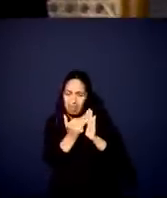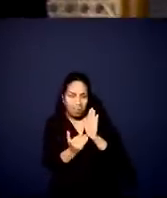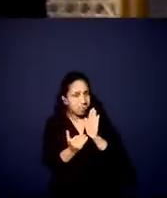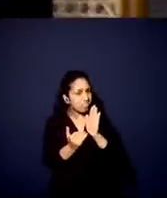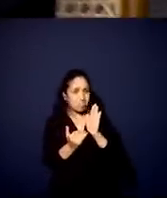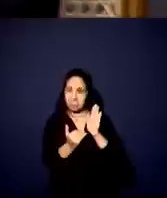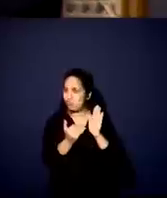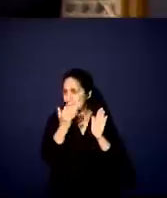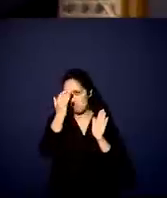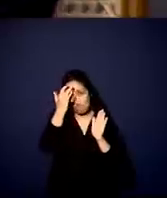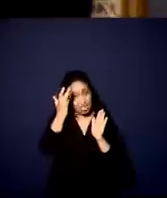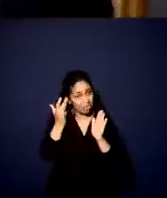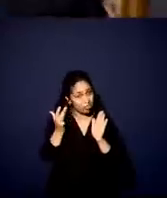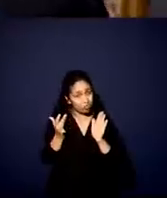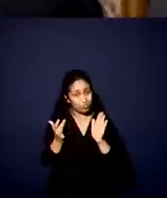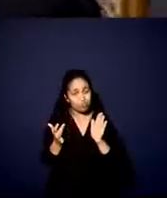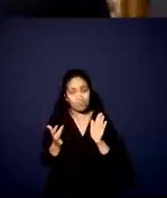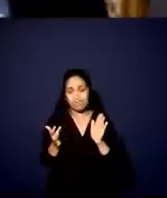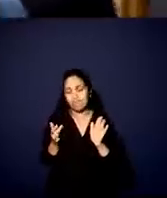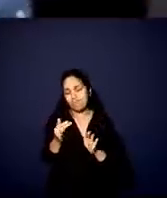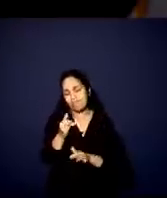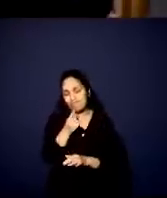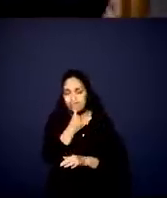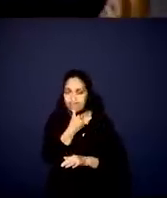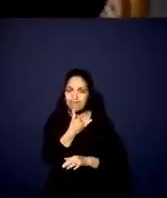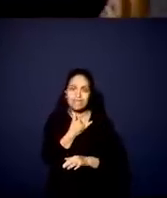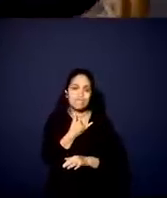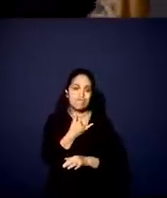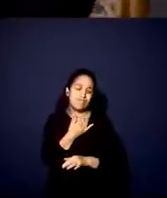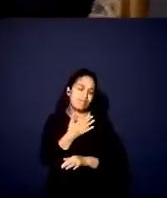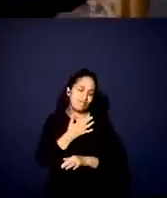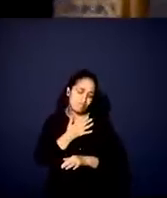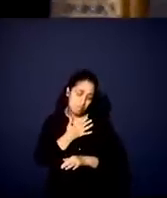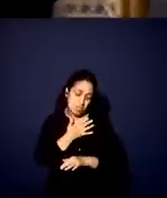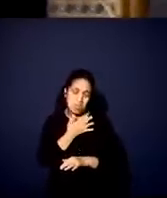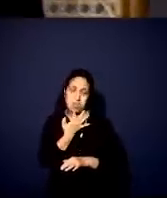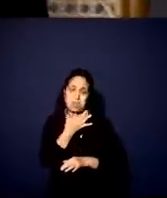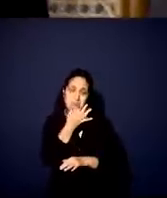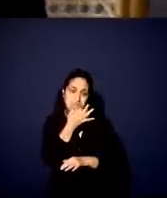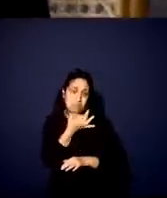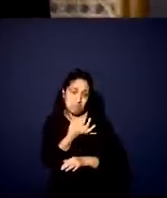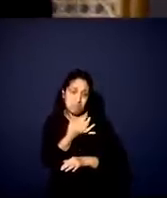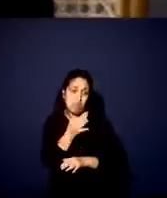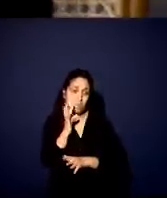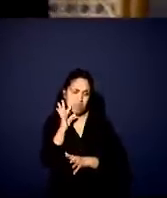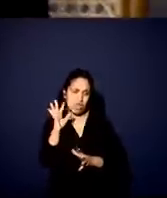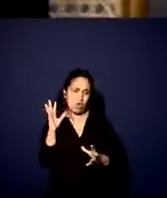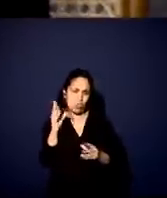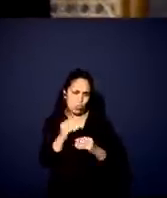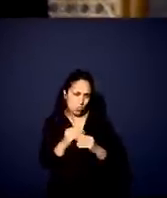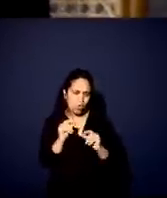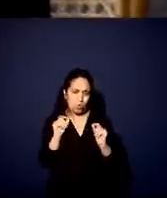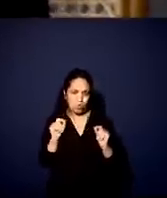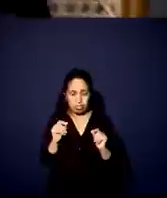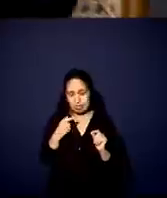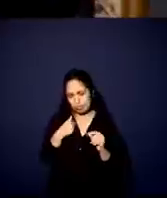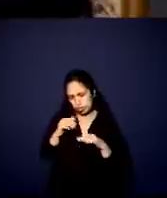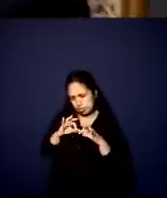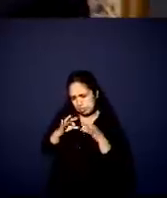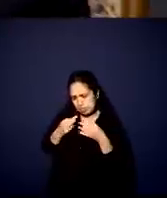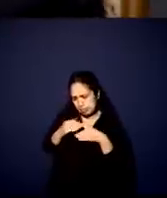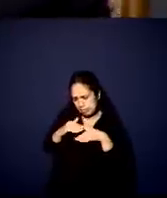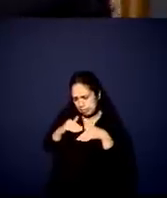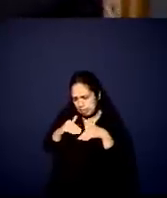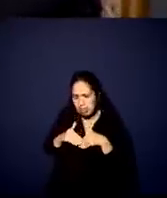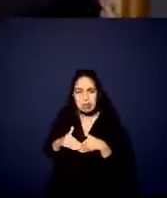tão fácil né lamento a conclusão que eu chego talvez naquele na postura de ingenuidade